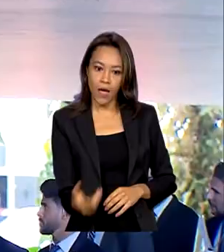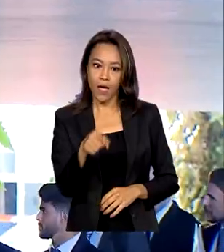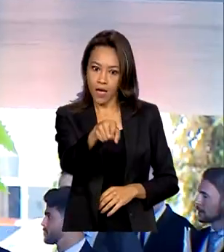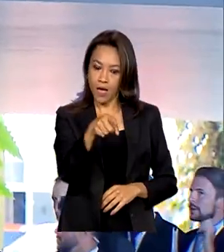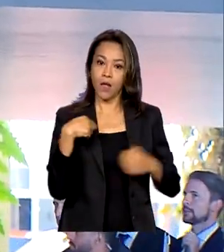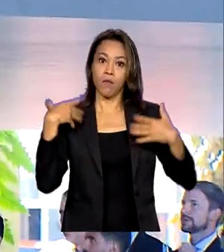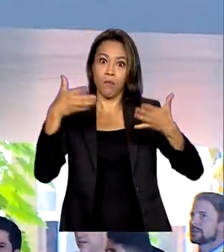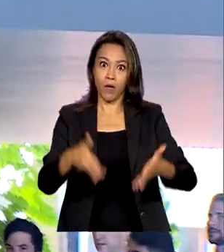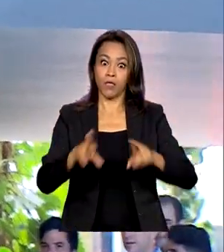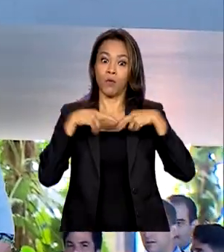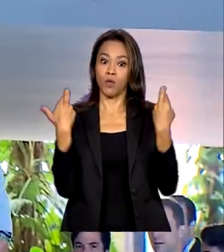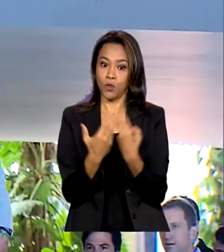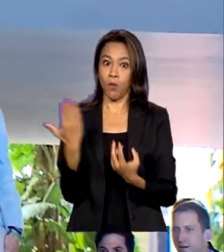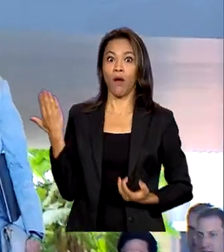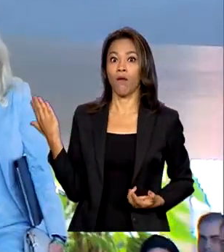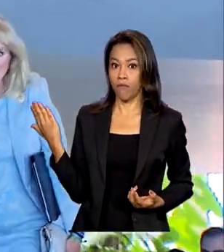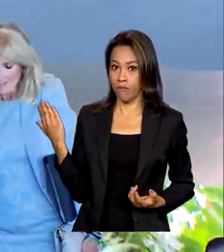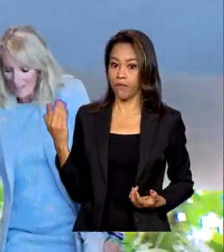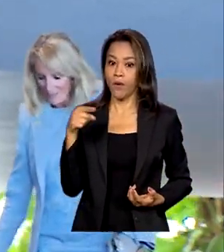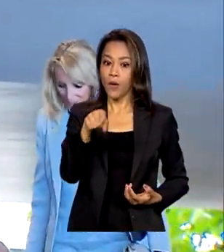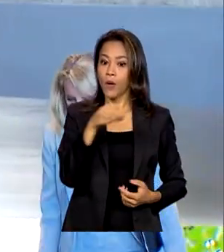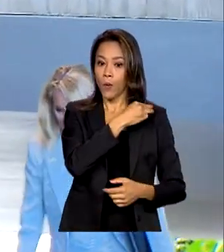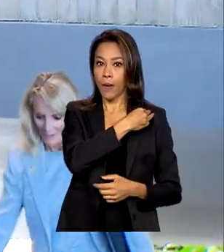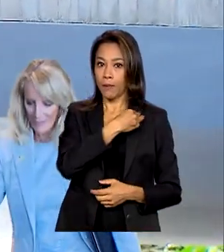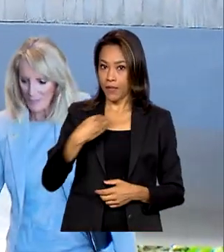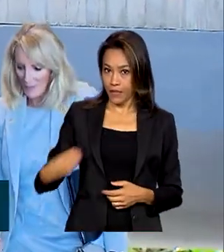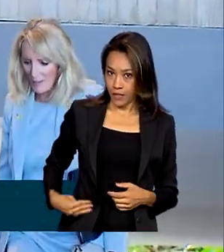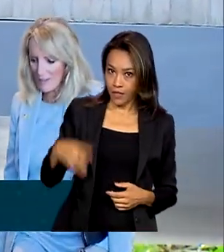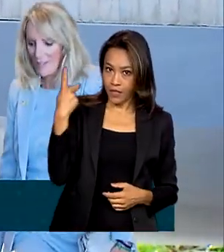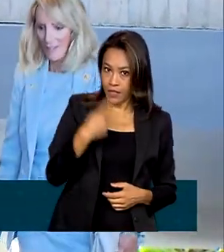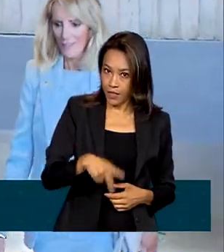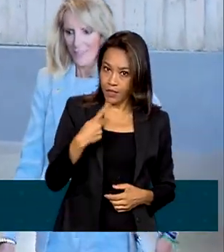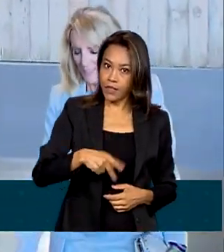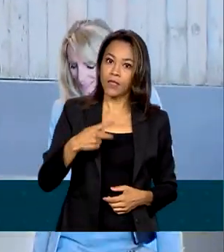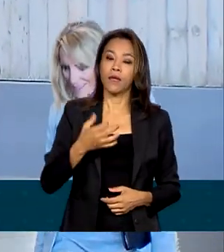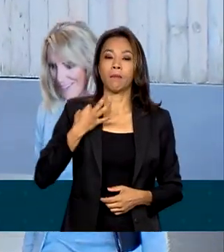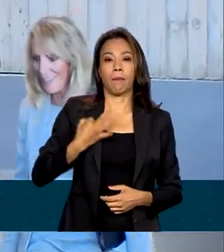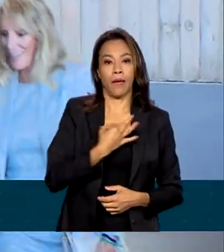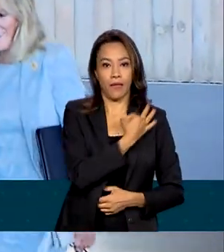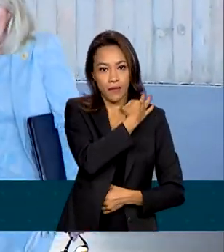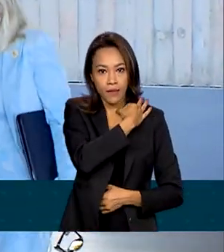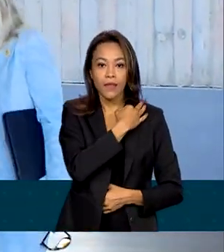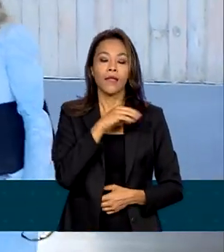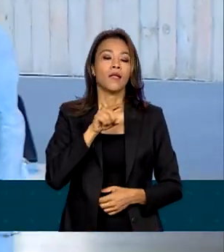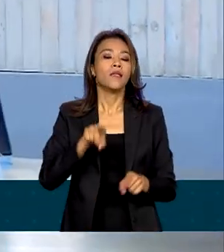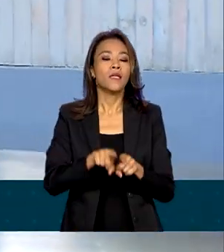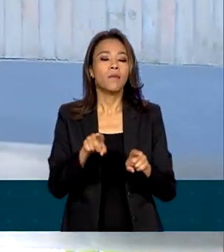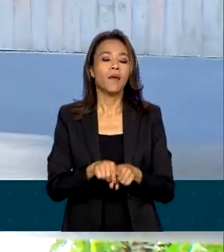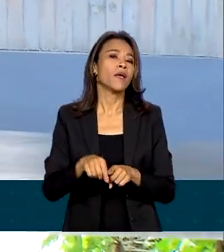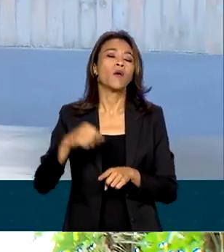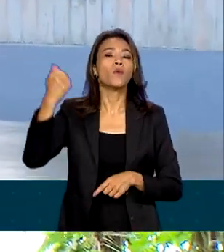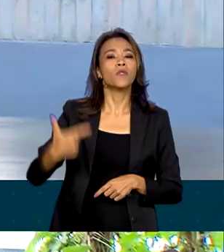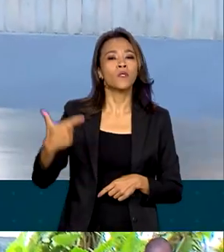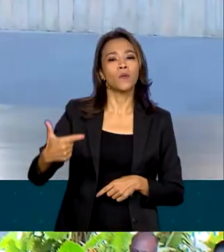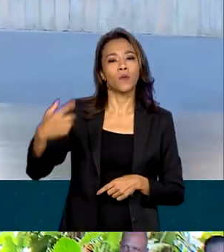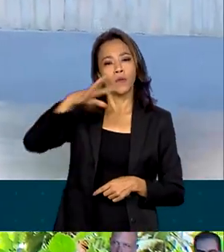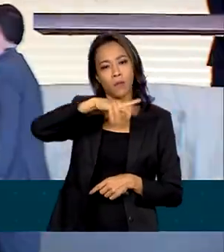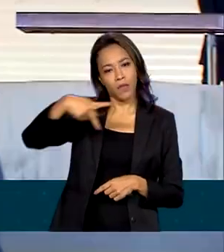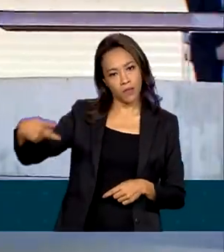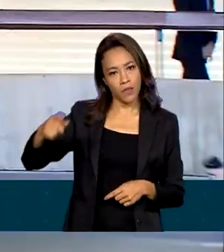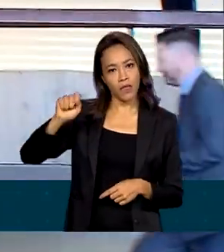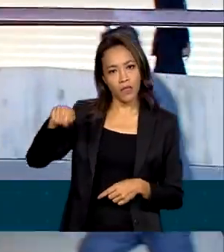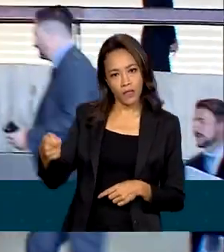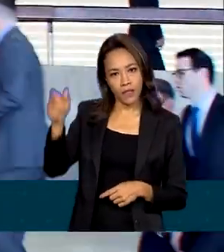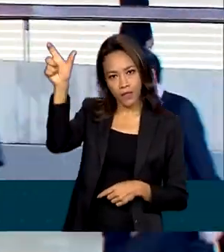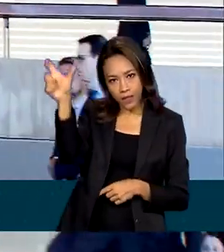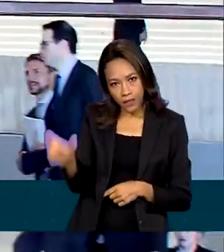Palácio do Itamaraty, em Brasília, com a ministra do Meio Ambiente e Mudança do Clima, Marina Silva, e com o vice-presidente e ministro do Desenvolvimento,